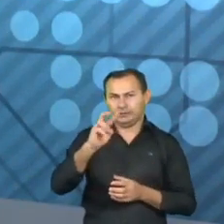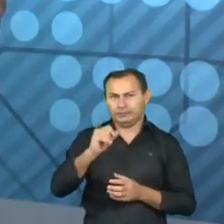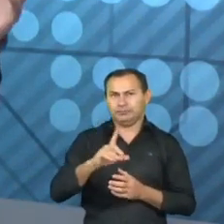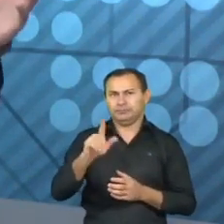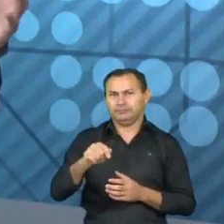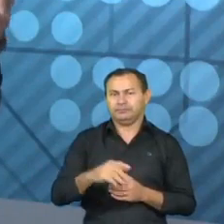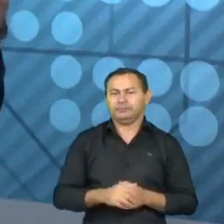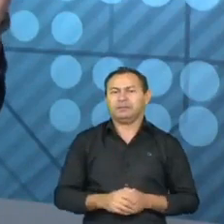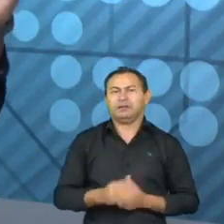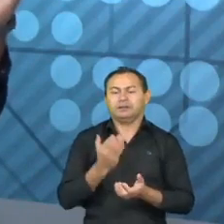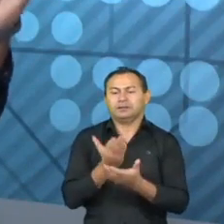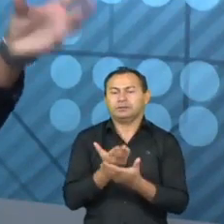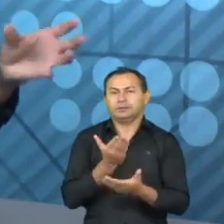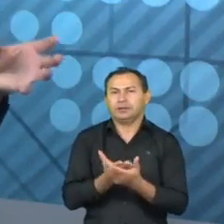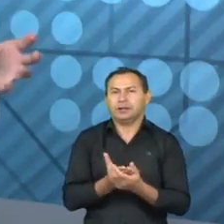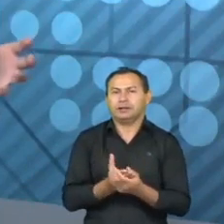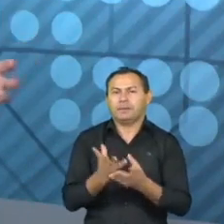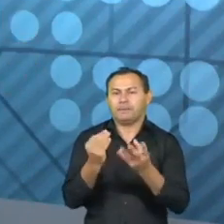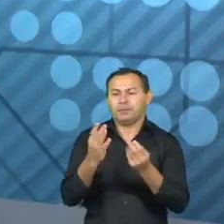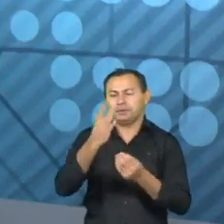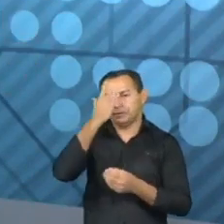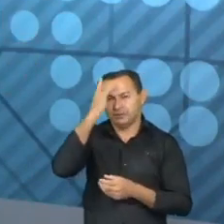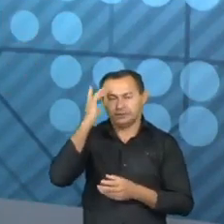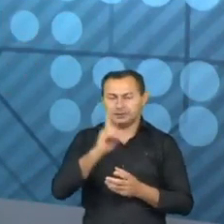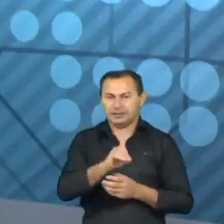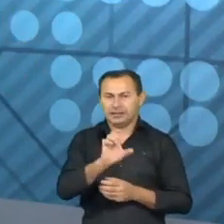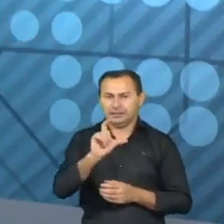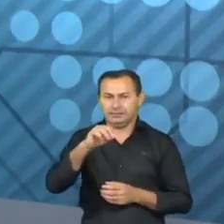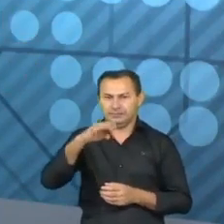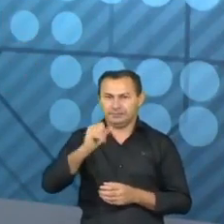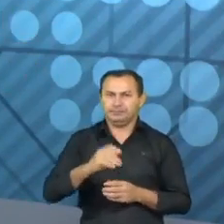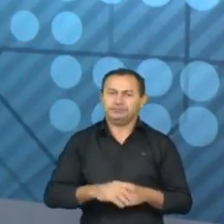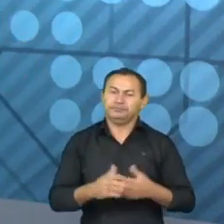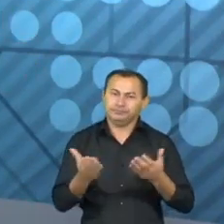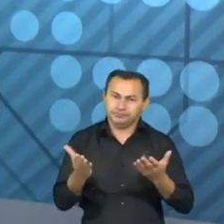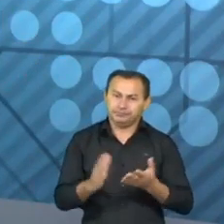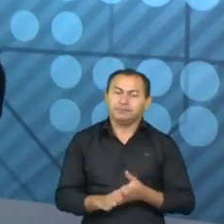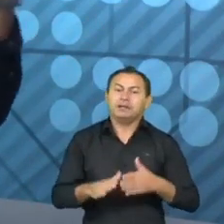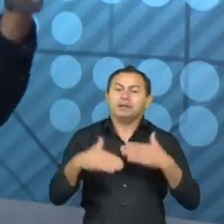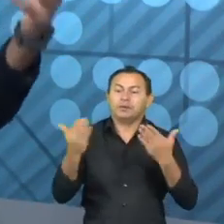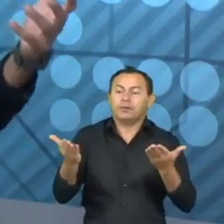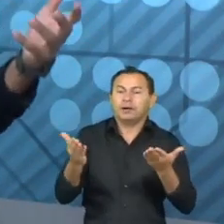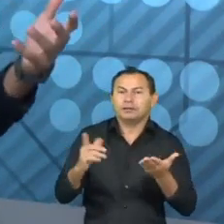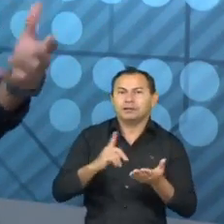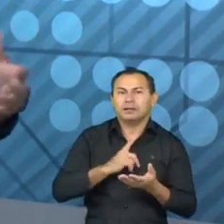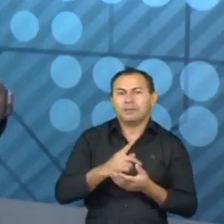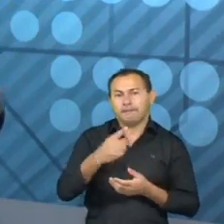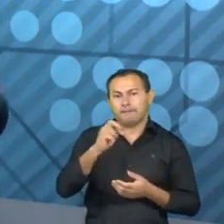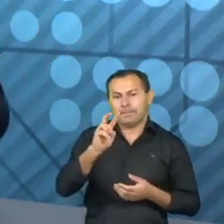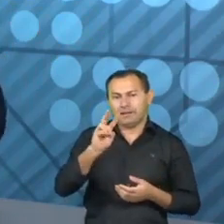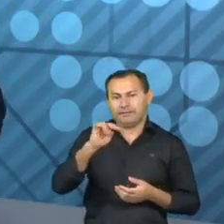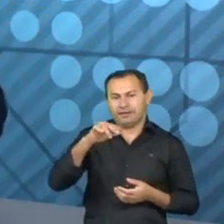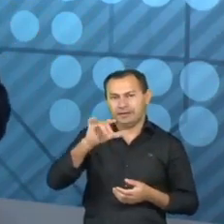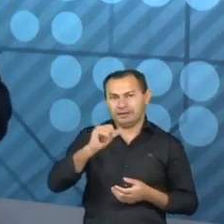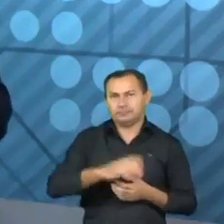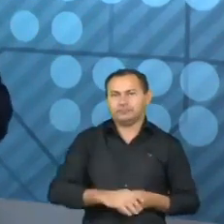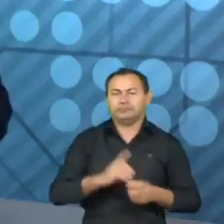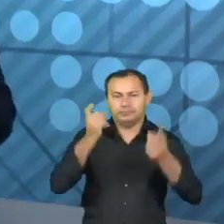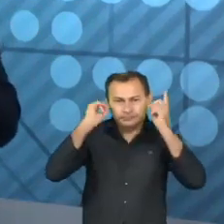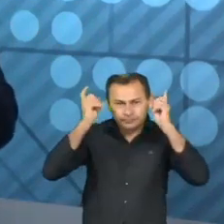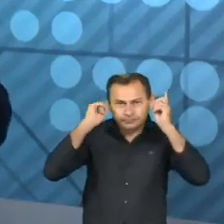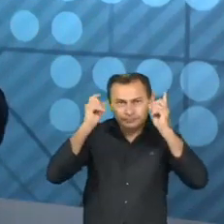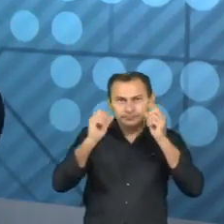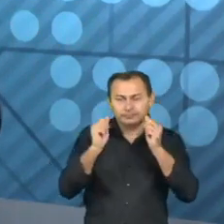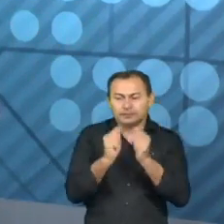é estudada por muitos delineamentos. Tá? E enquanto a prevalência ela se